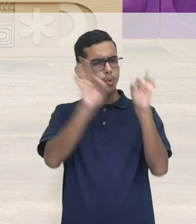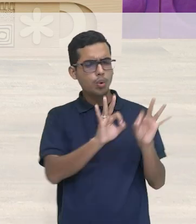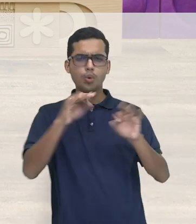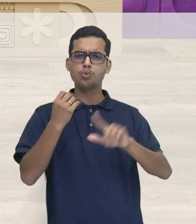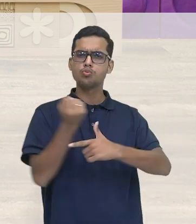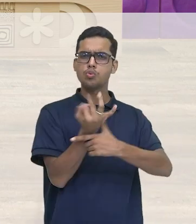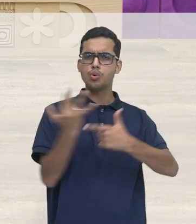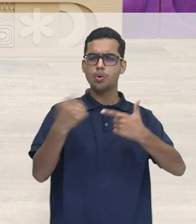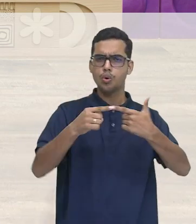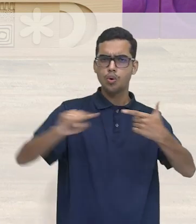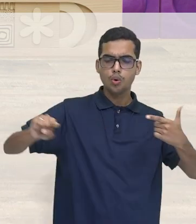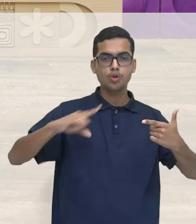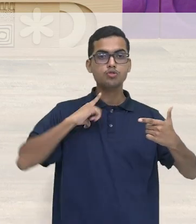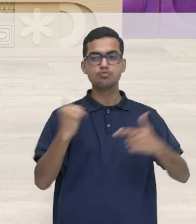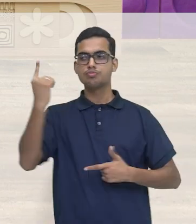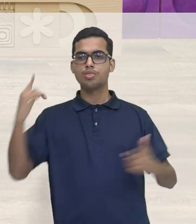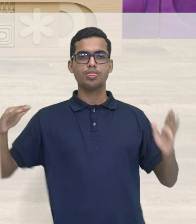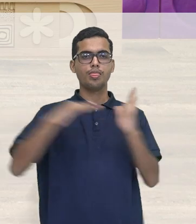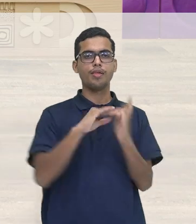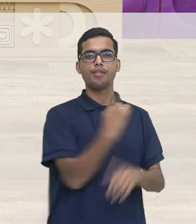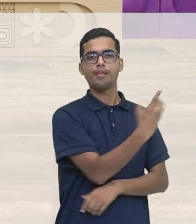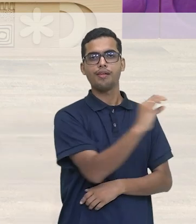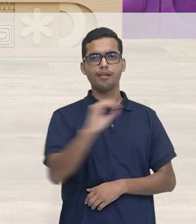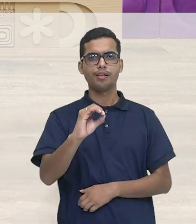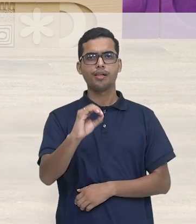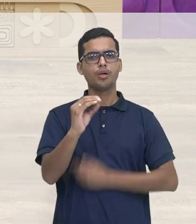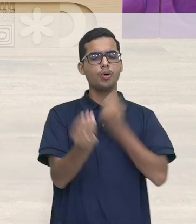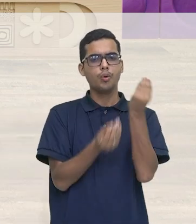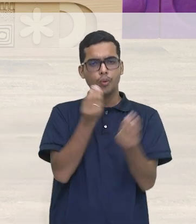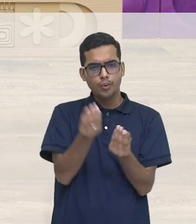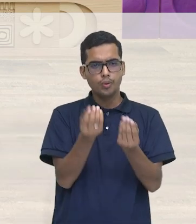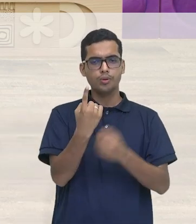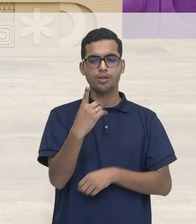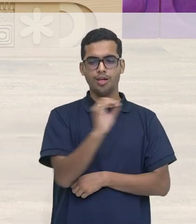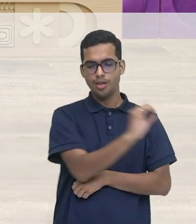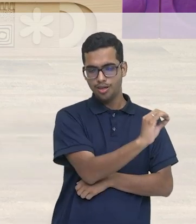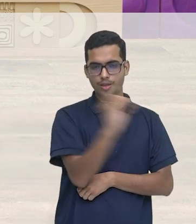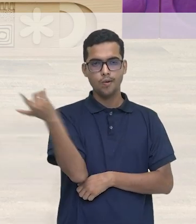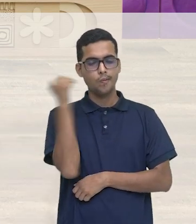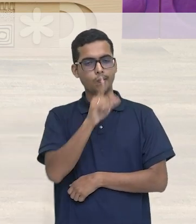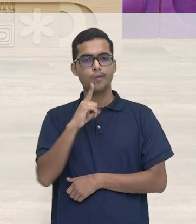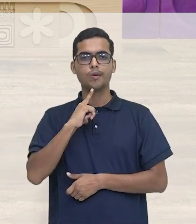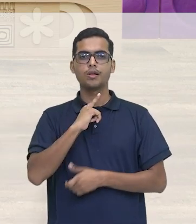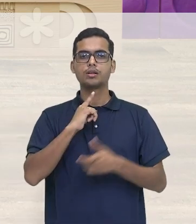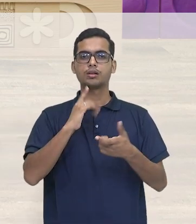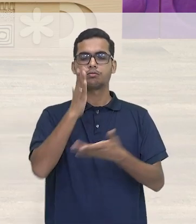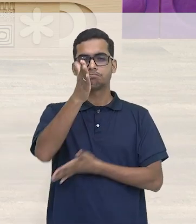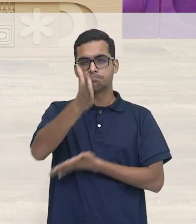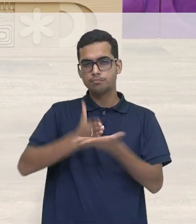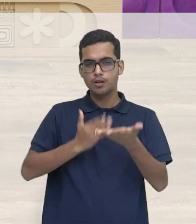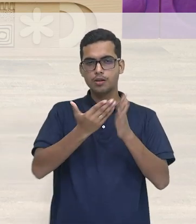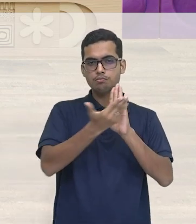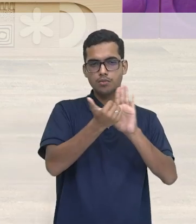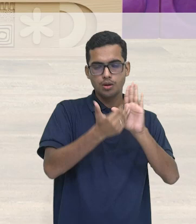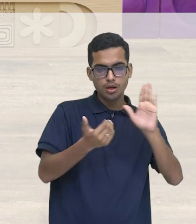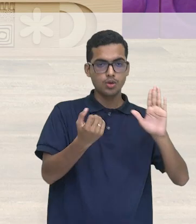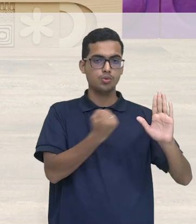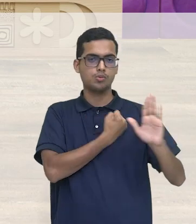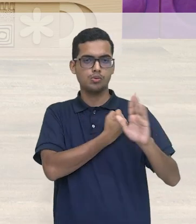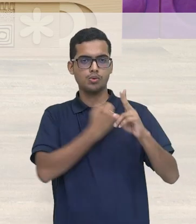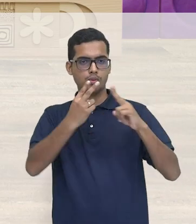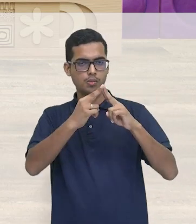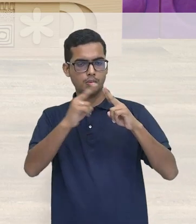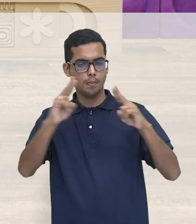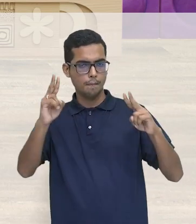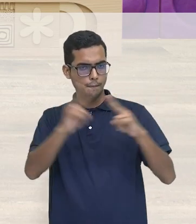1 até 100, parece ser muita coisa, né? Mas a gente já elimina de início praticamente metade, que são os números pares, com